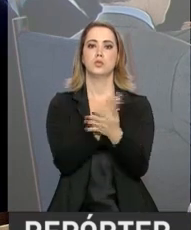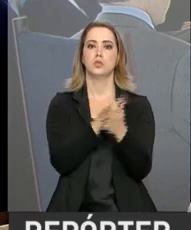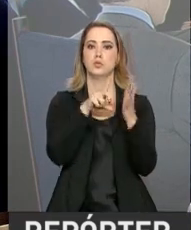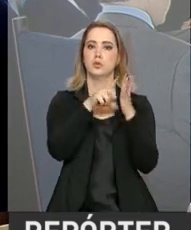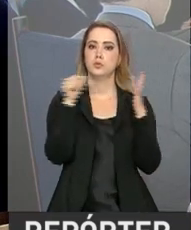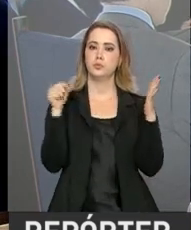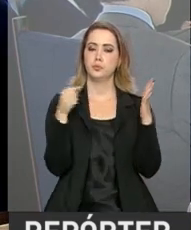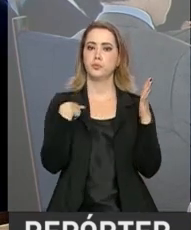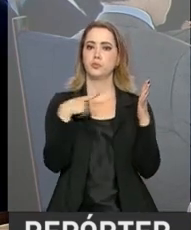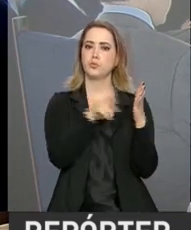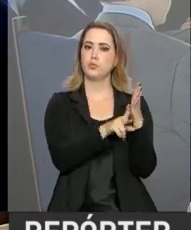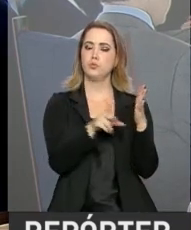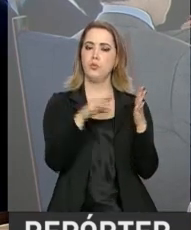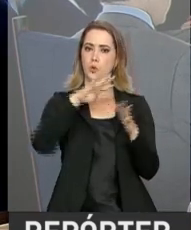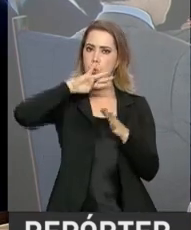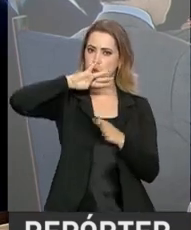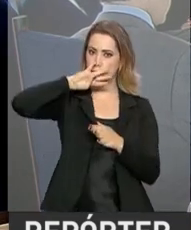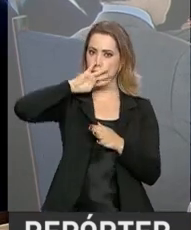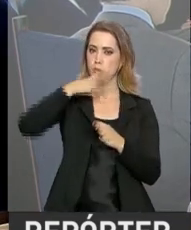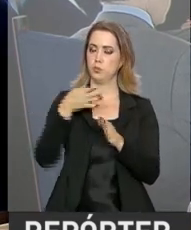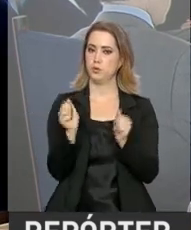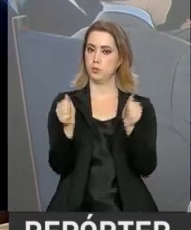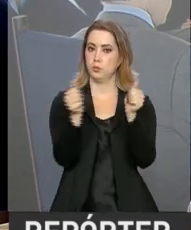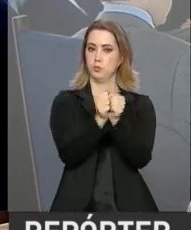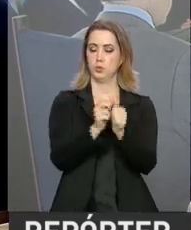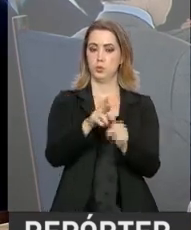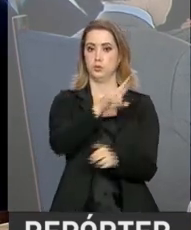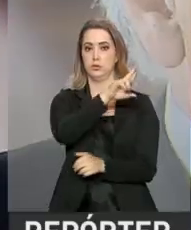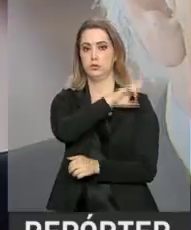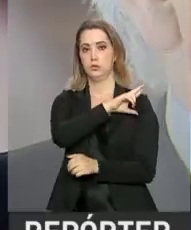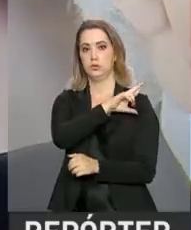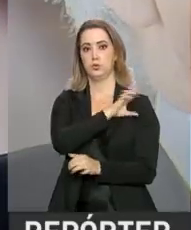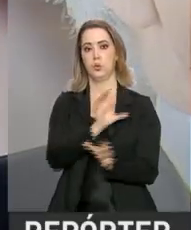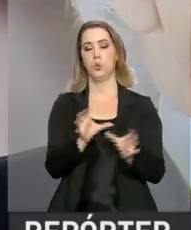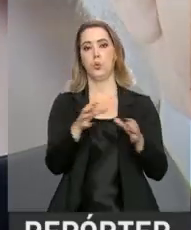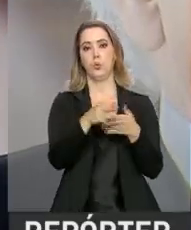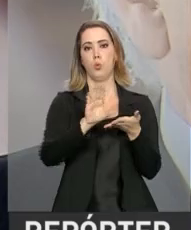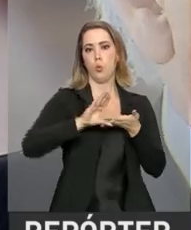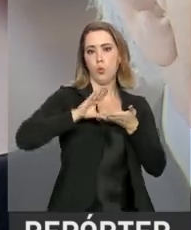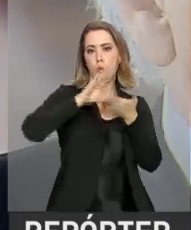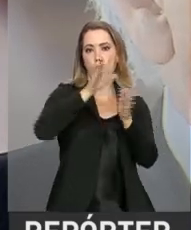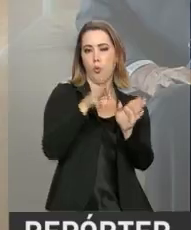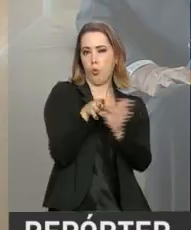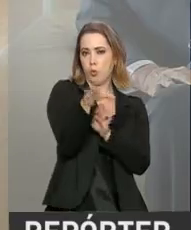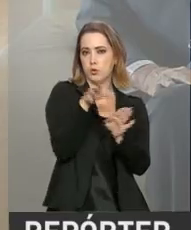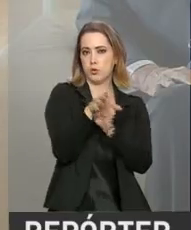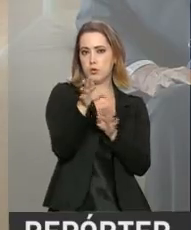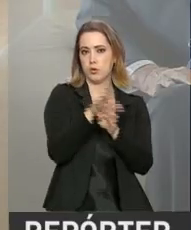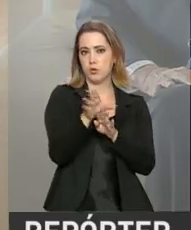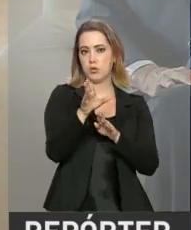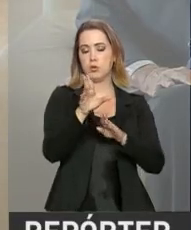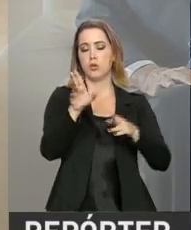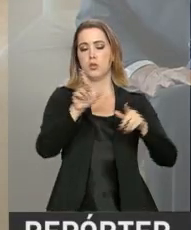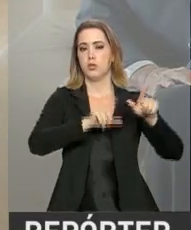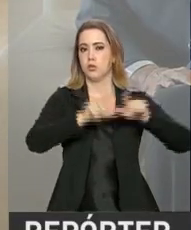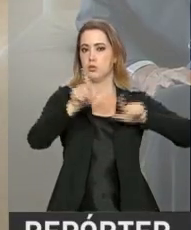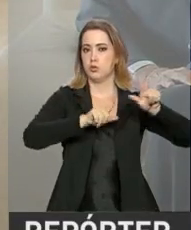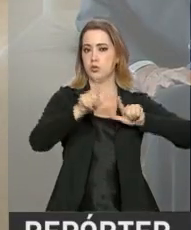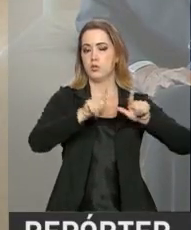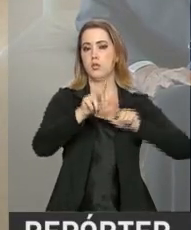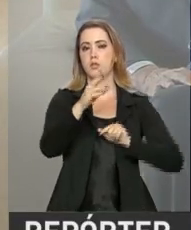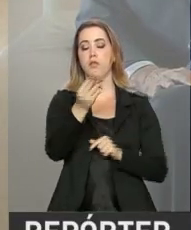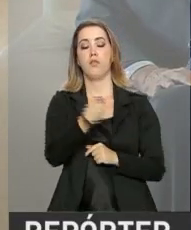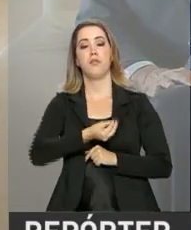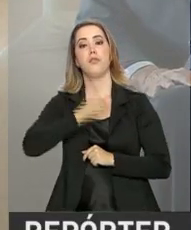da Alvorada e o cardeal foi acompanhado de representantes do Conselho da Rede Vida, emissora de TV ligada à Igreja Católica.